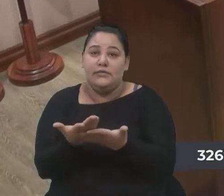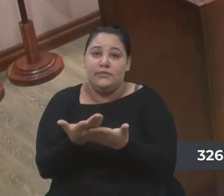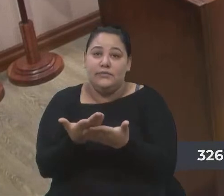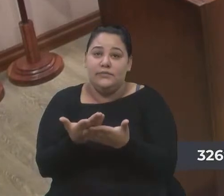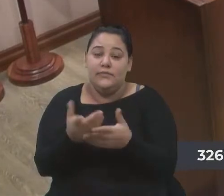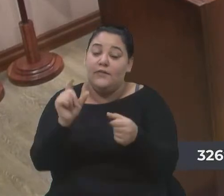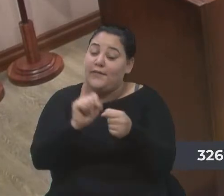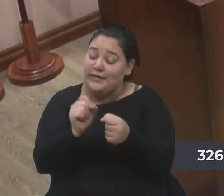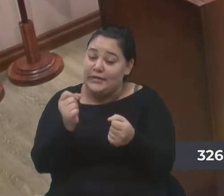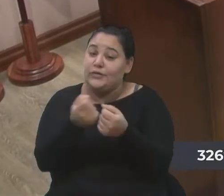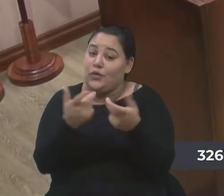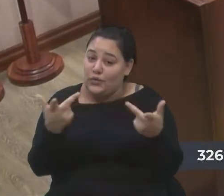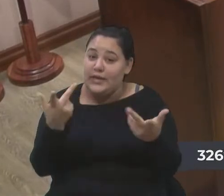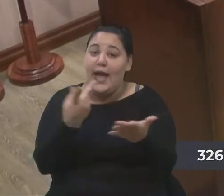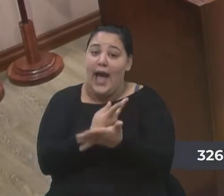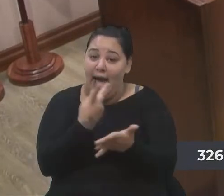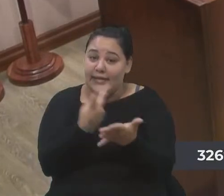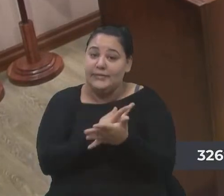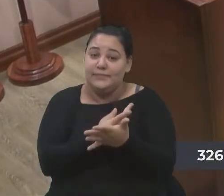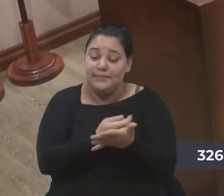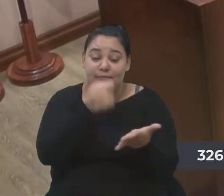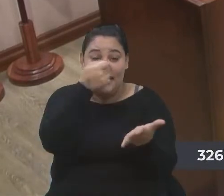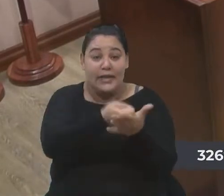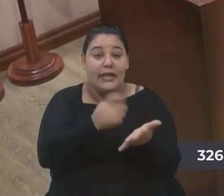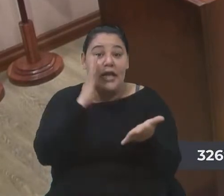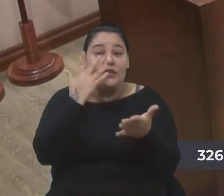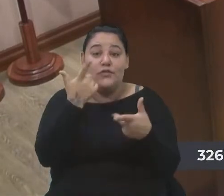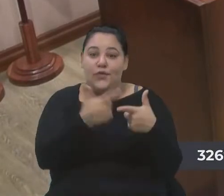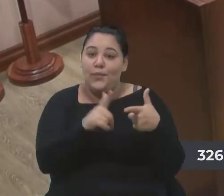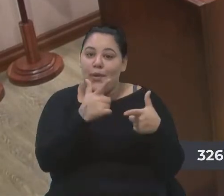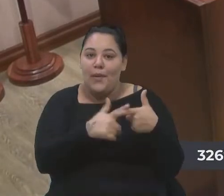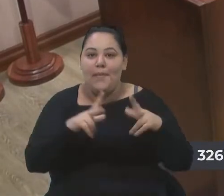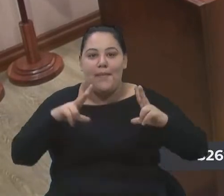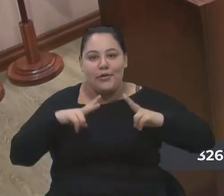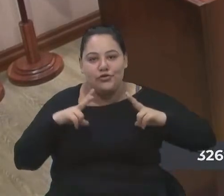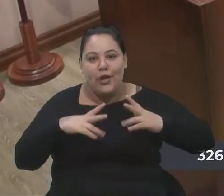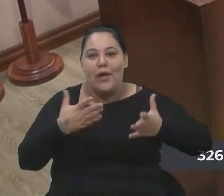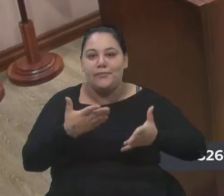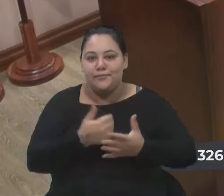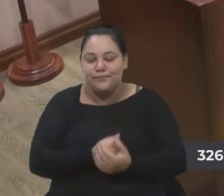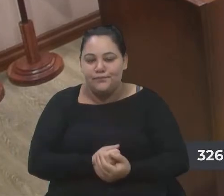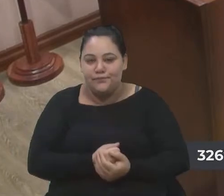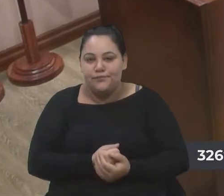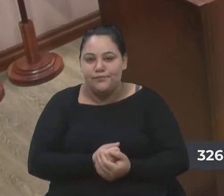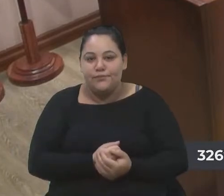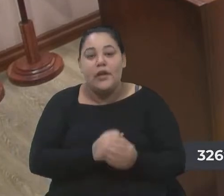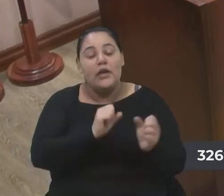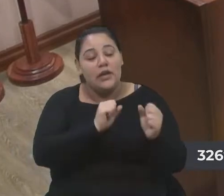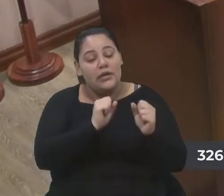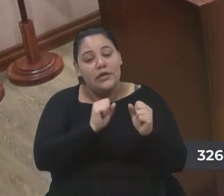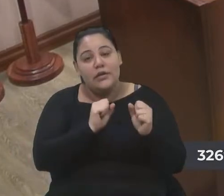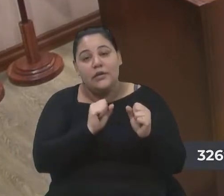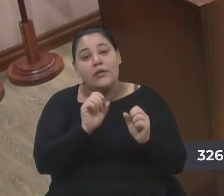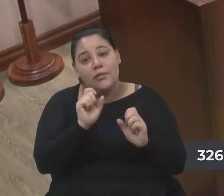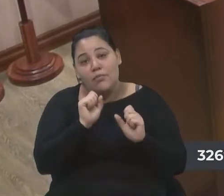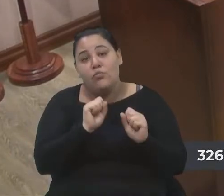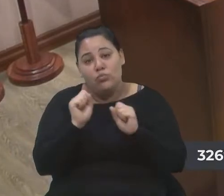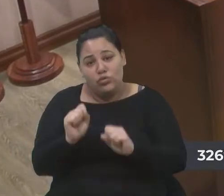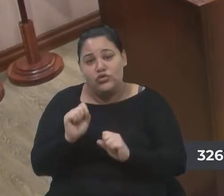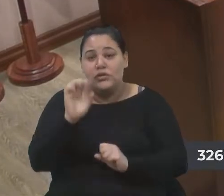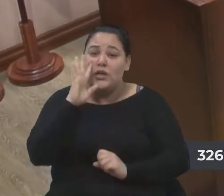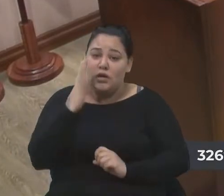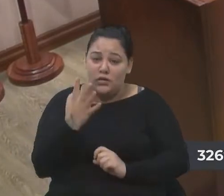infração, né, para tentar resolver um problema particular, que poderia e poderá ser